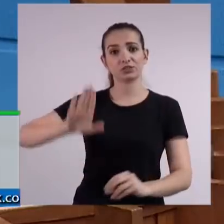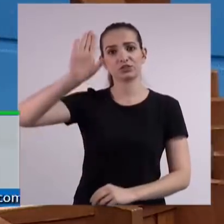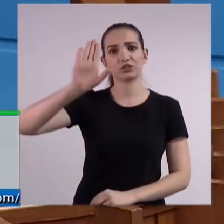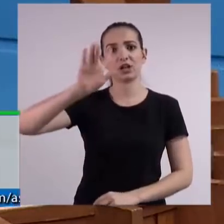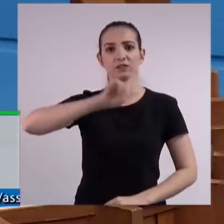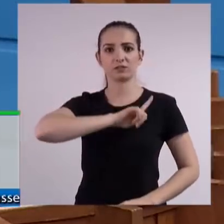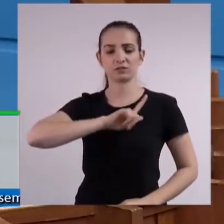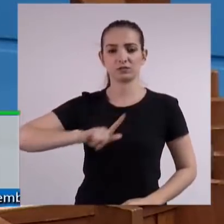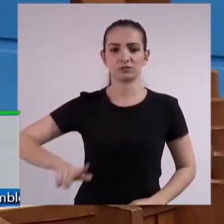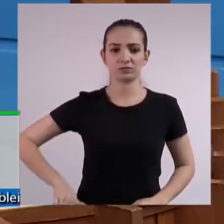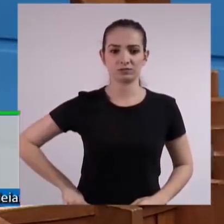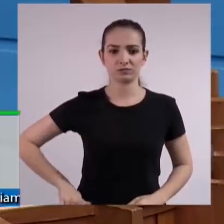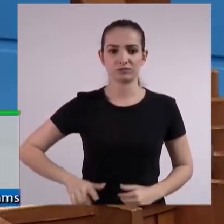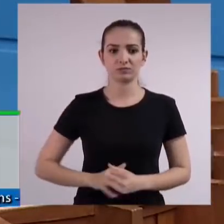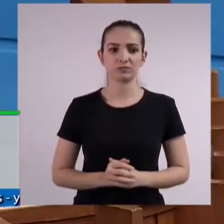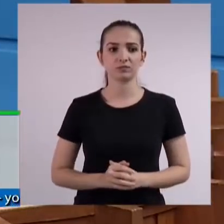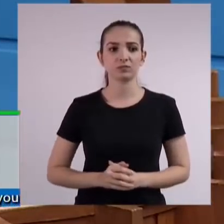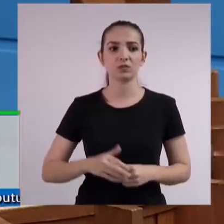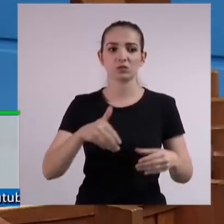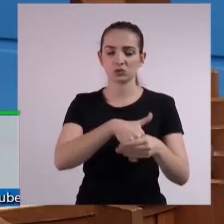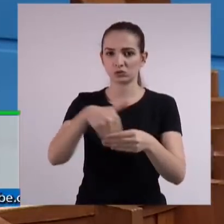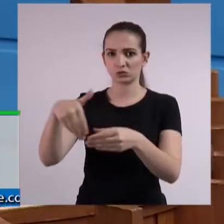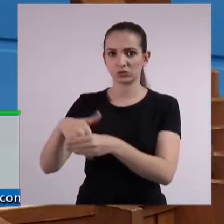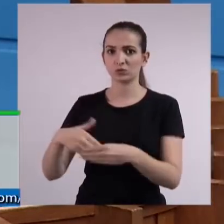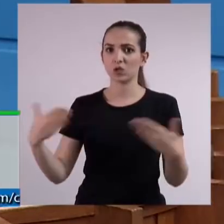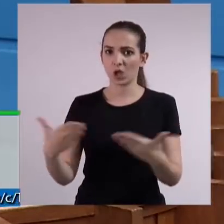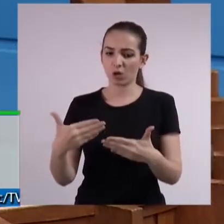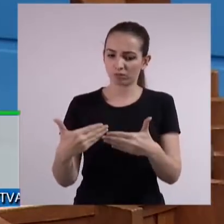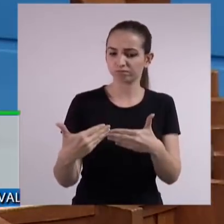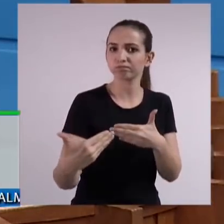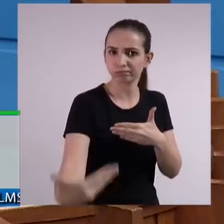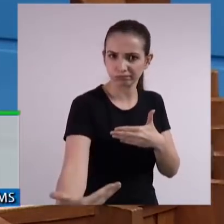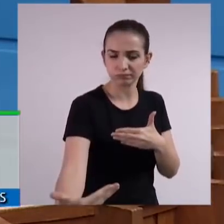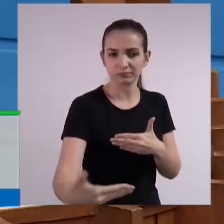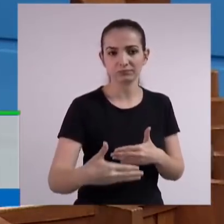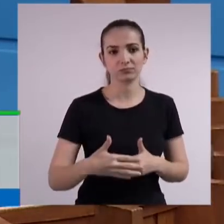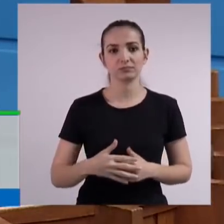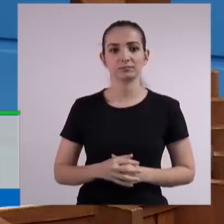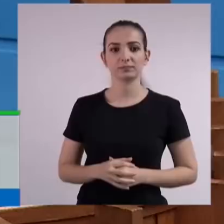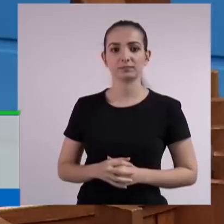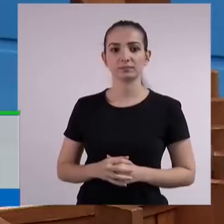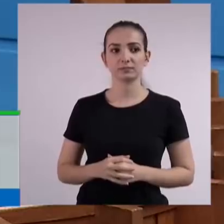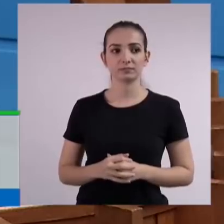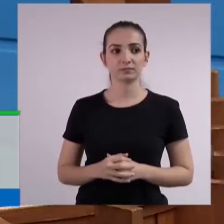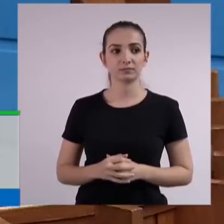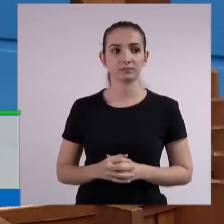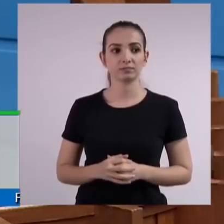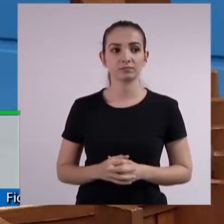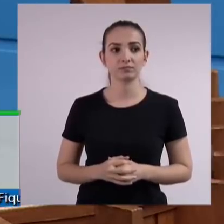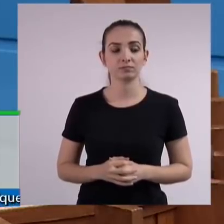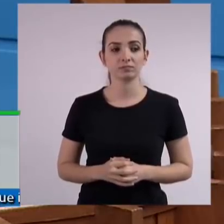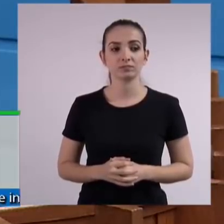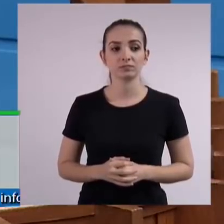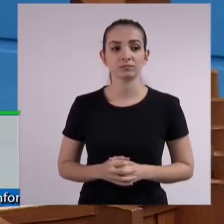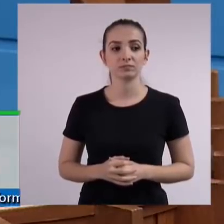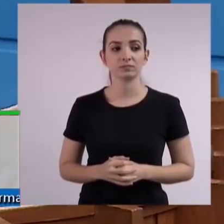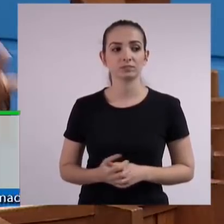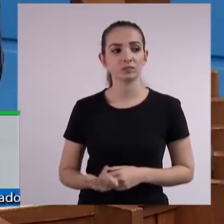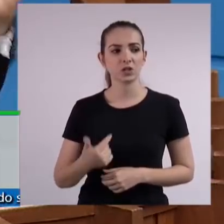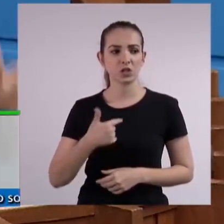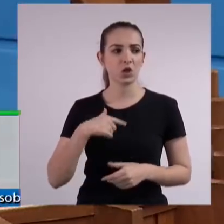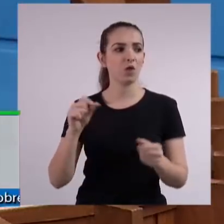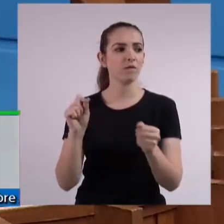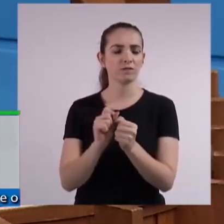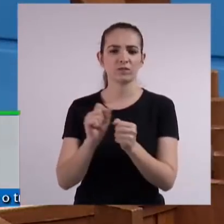a governador nestas eleições próximas vindouras. E o fiz por